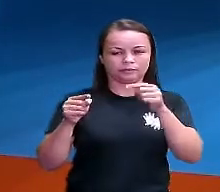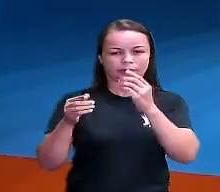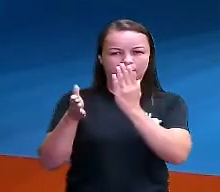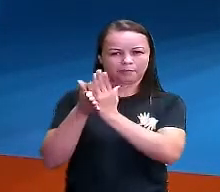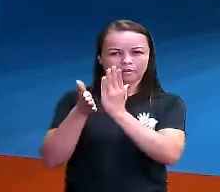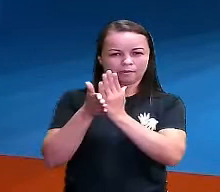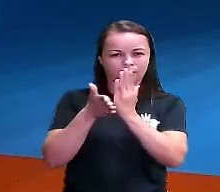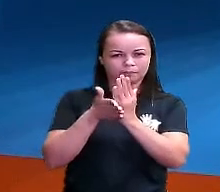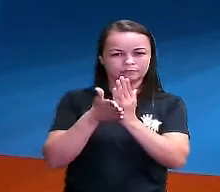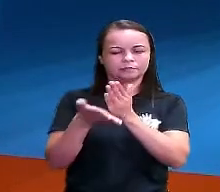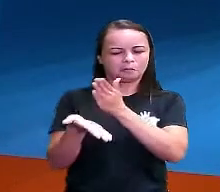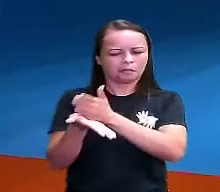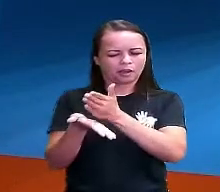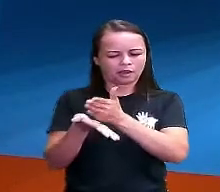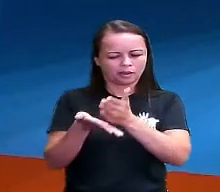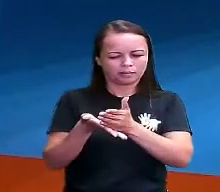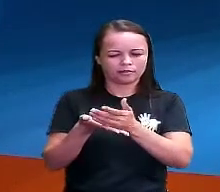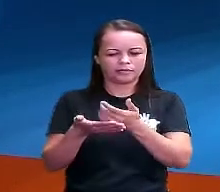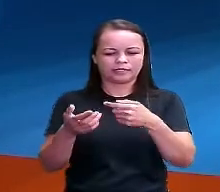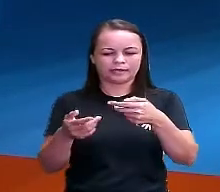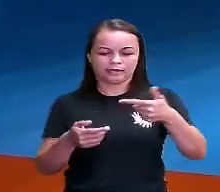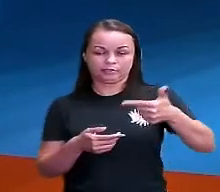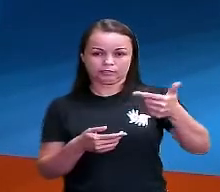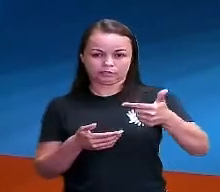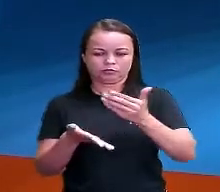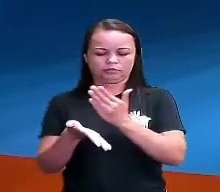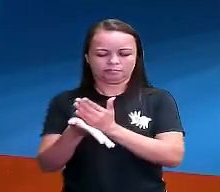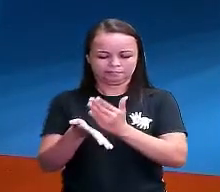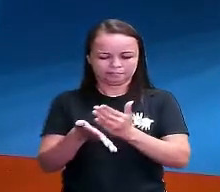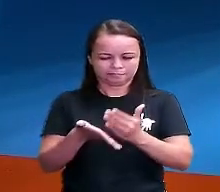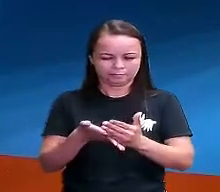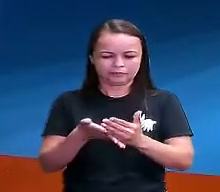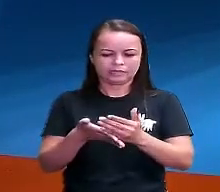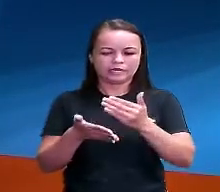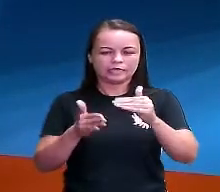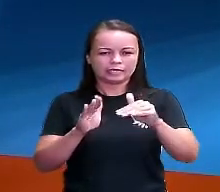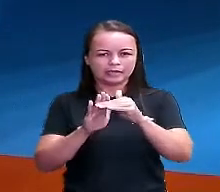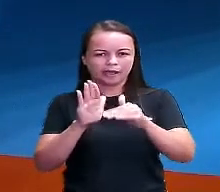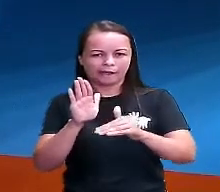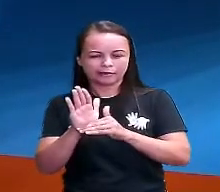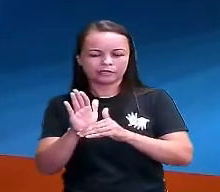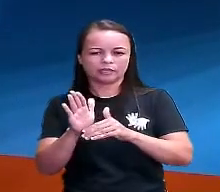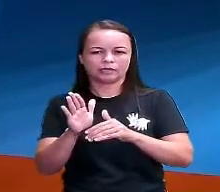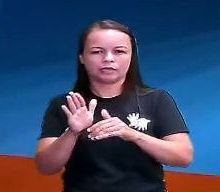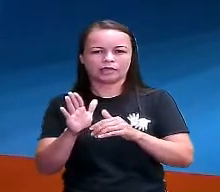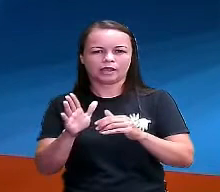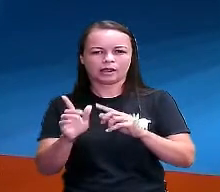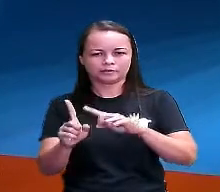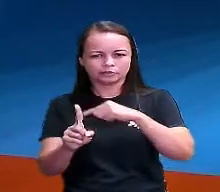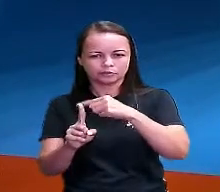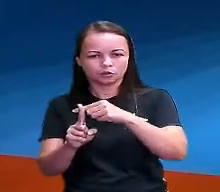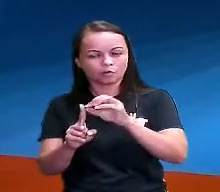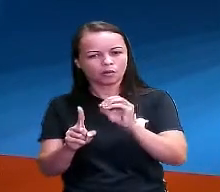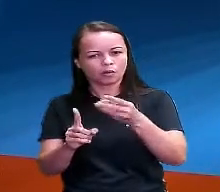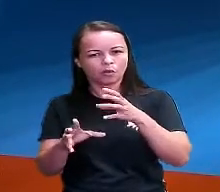parcela. Esses daqui, da segunda parcela. E aqui, soma ou total. Tá certo? E aí